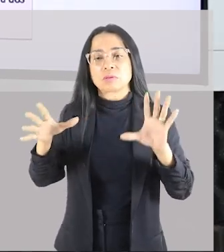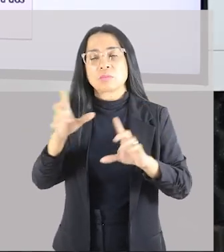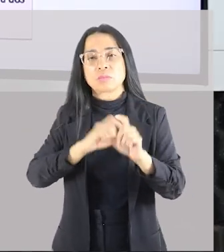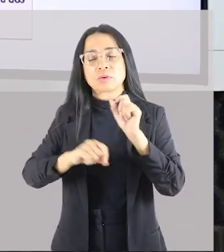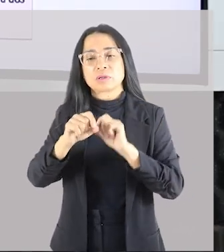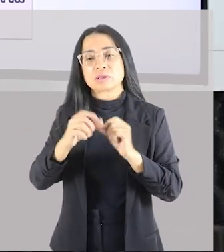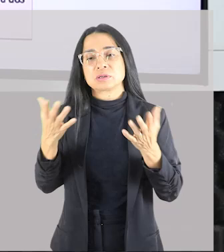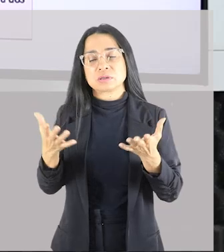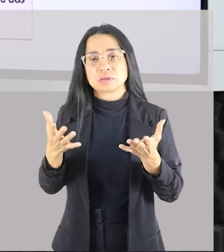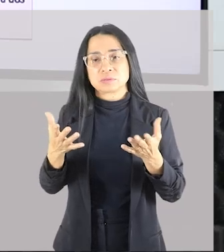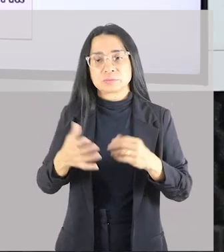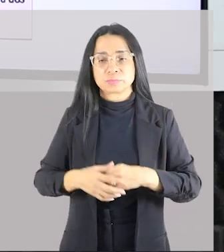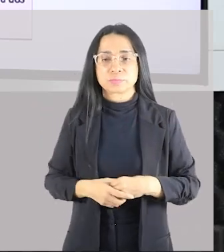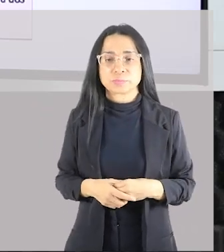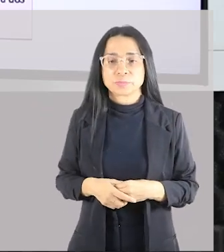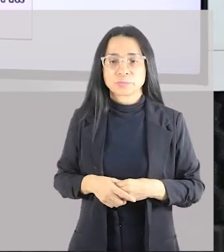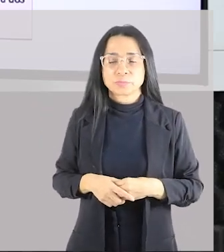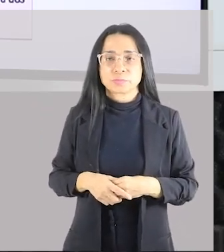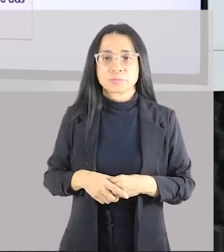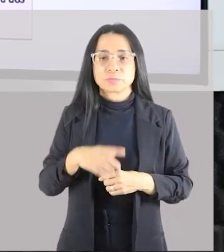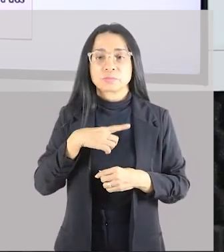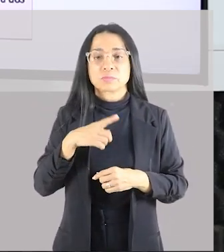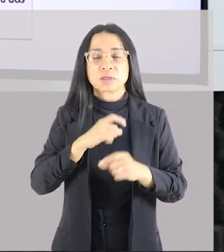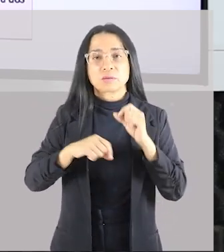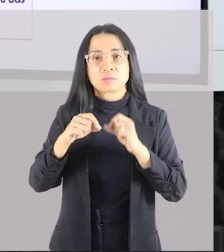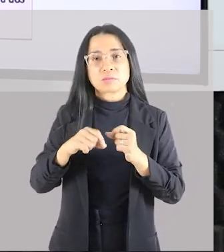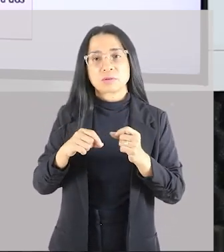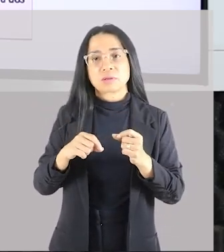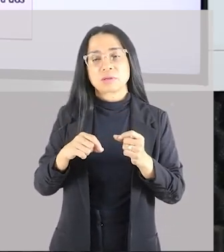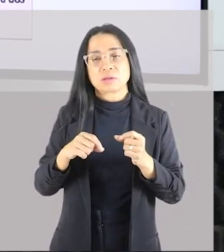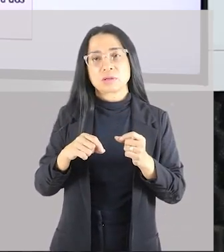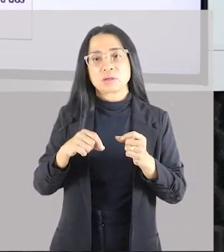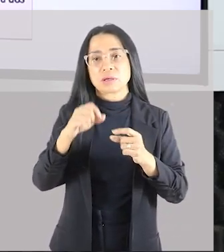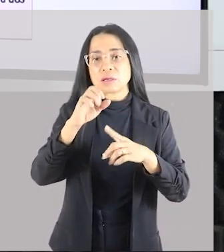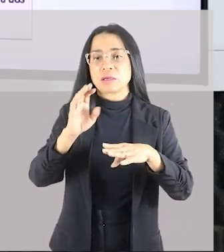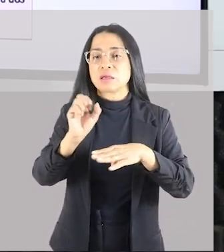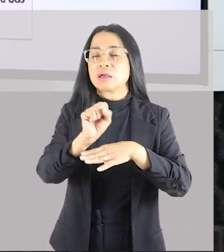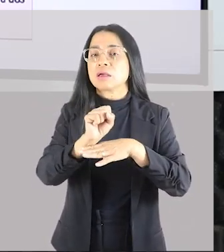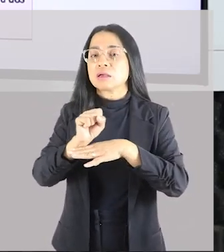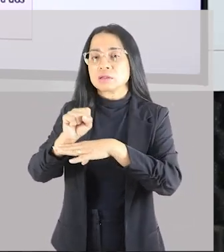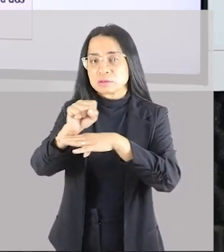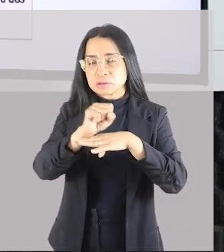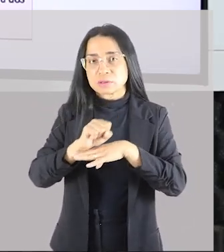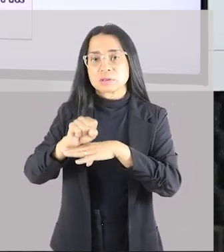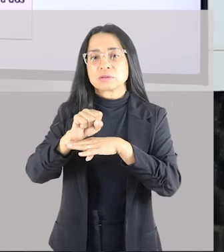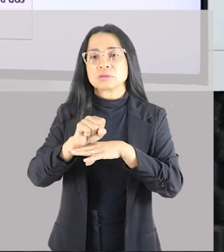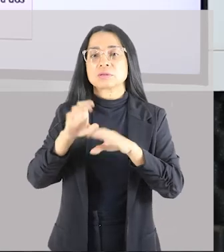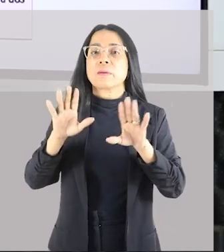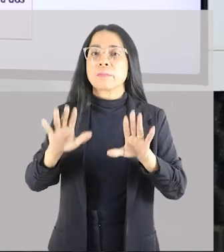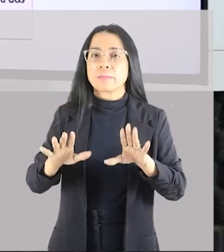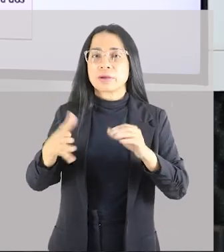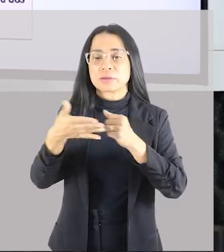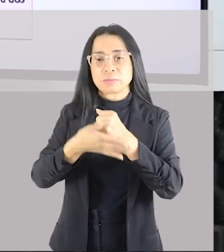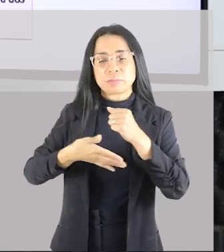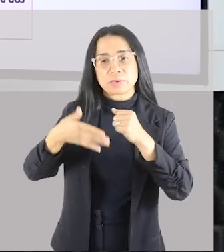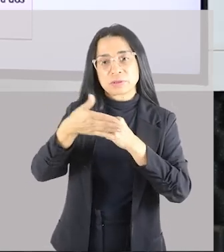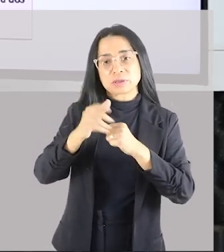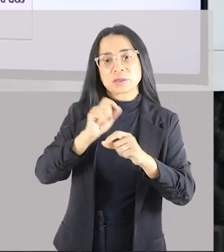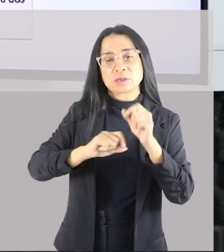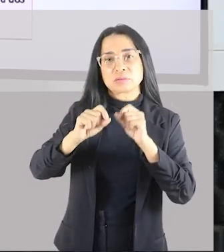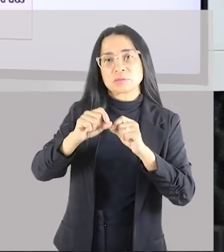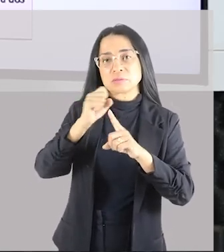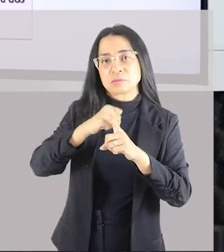de sociais-democratas. Eles têm aspectos socialistas, mas eles são baseados, sobretudo, numa sociedade